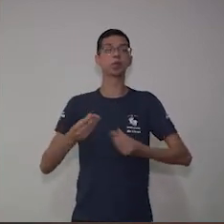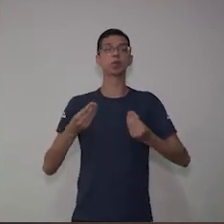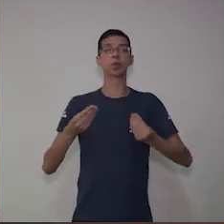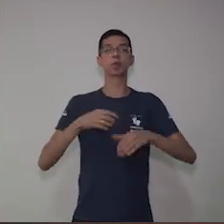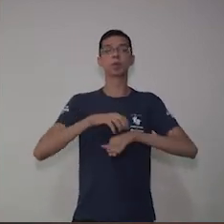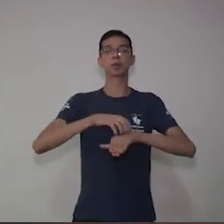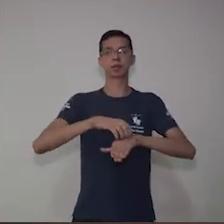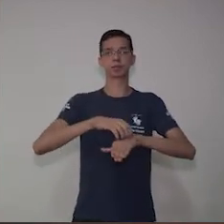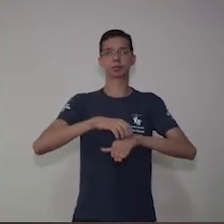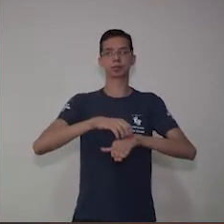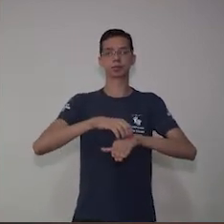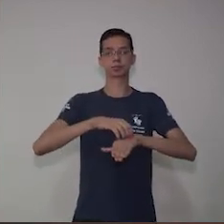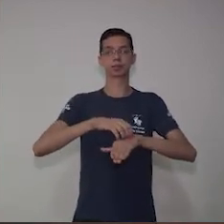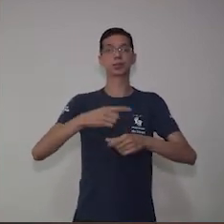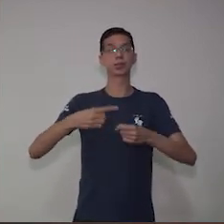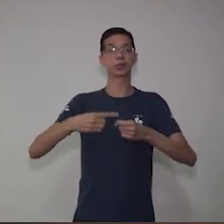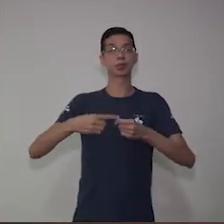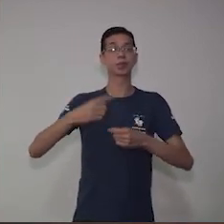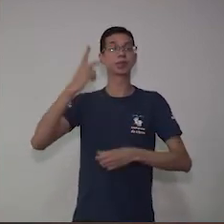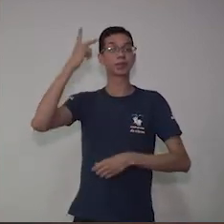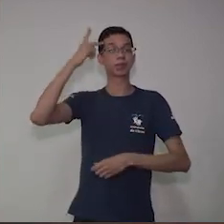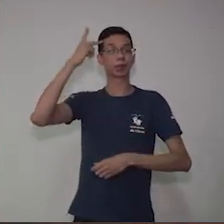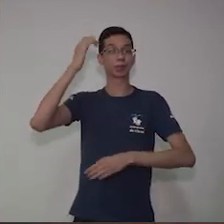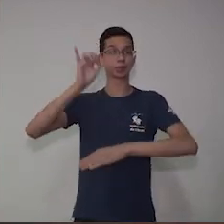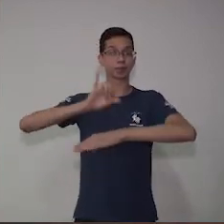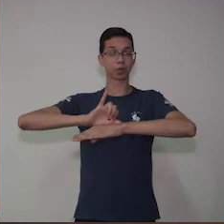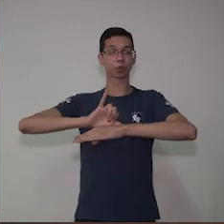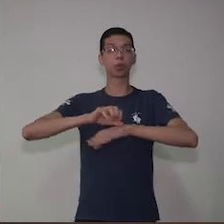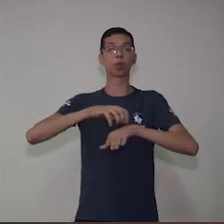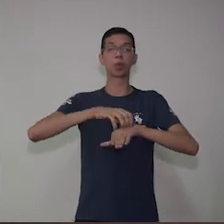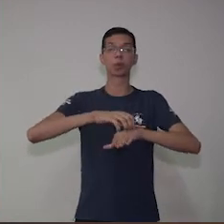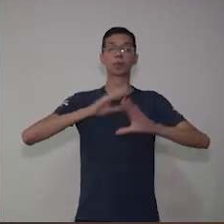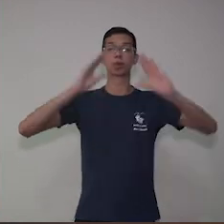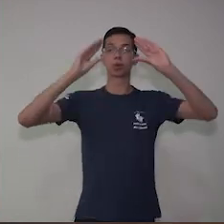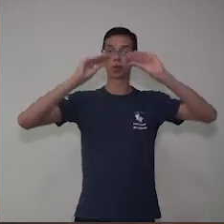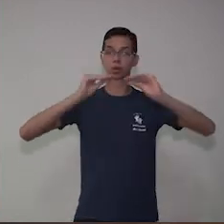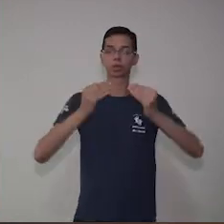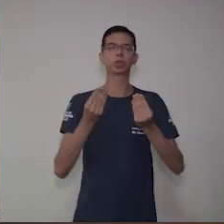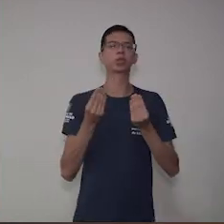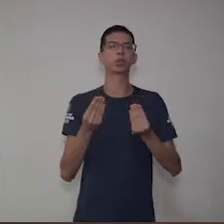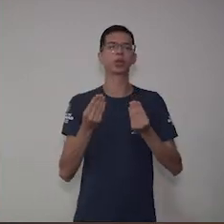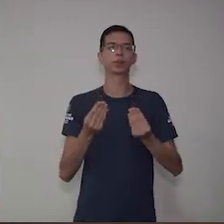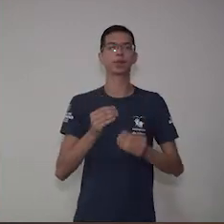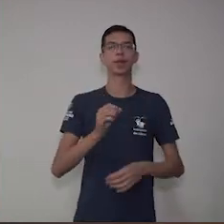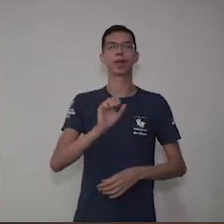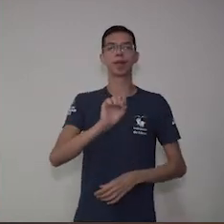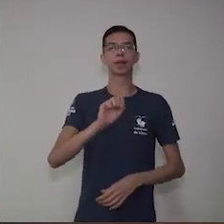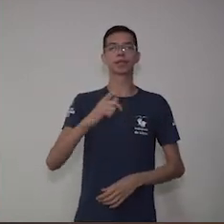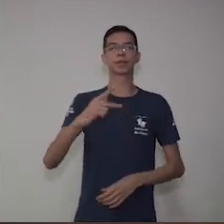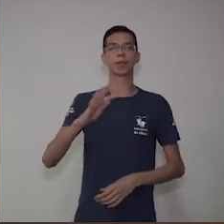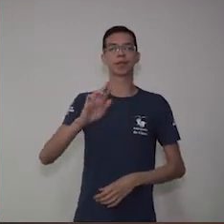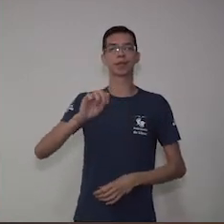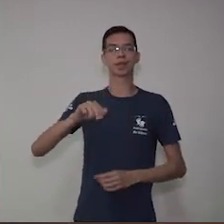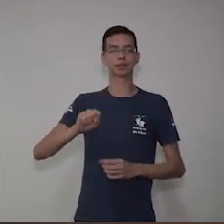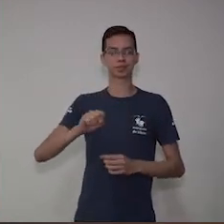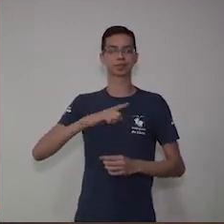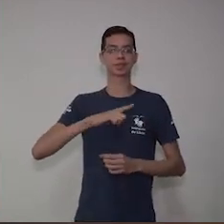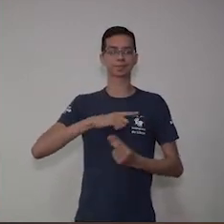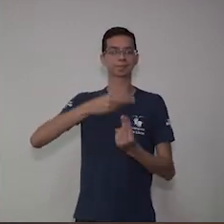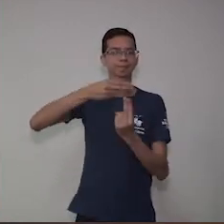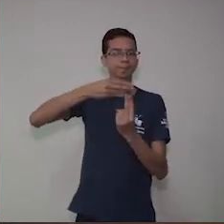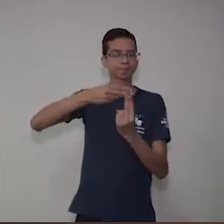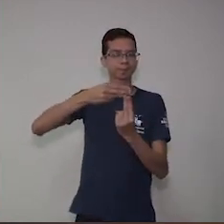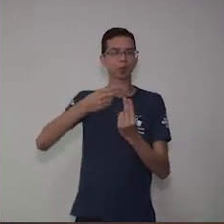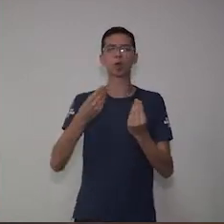municipais da capital, em especial as linhas dos ônibus noturnos, gerenciados pela SP Trans? Vai ter redução de